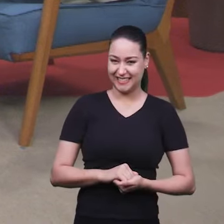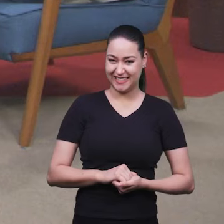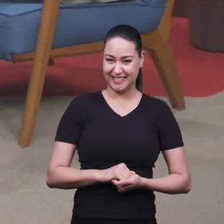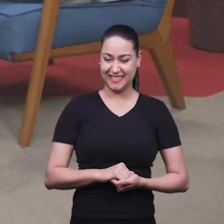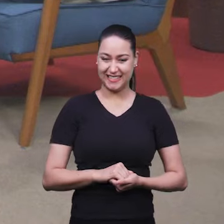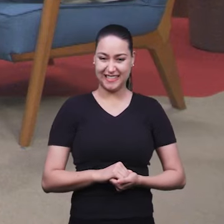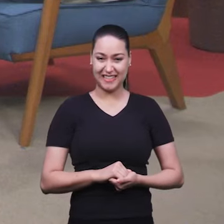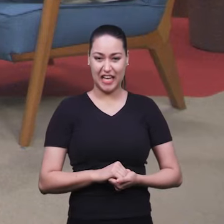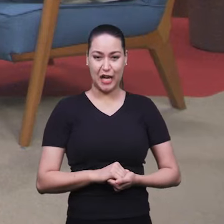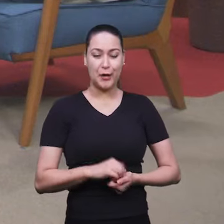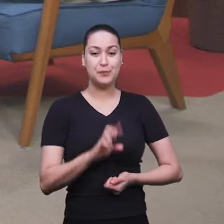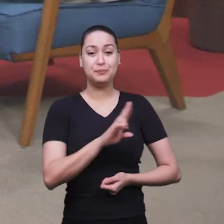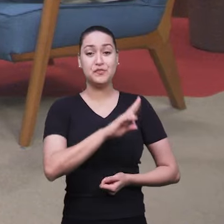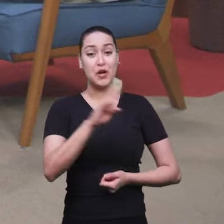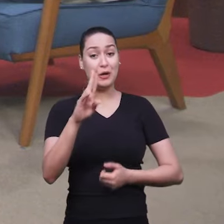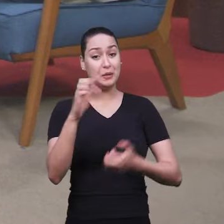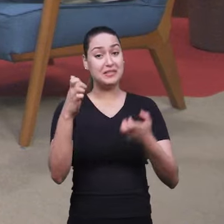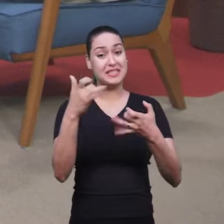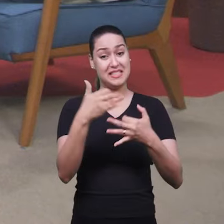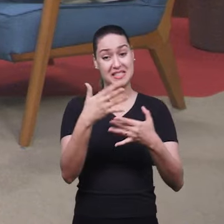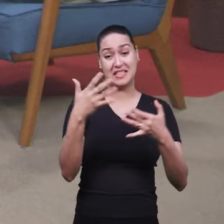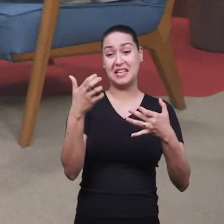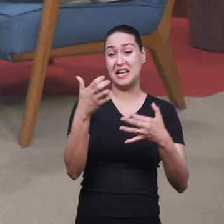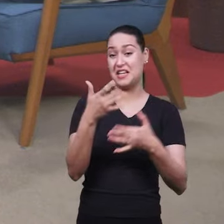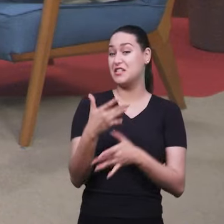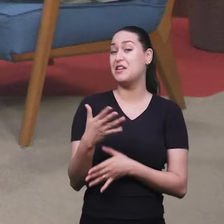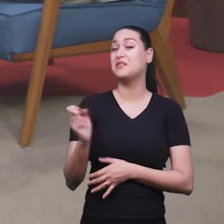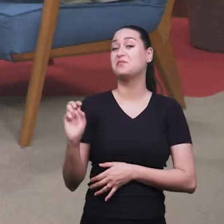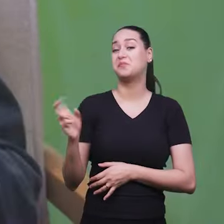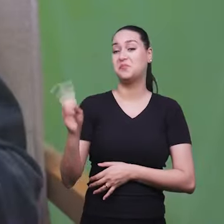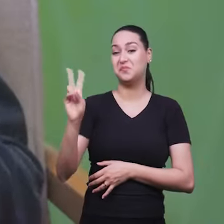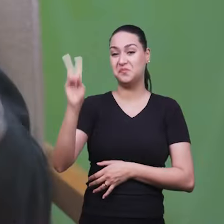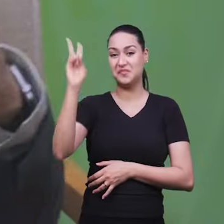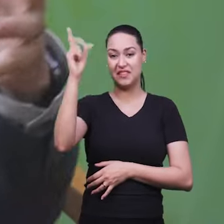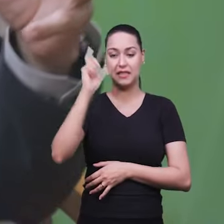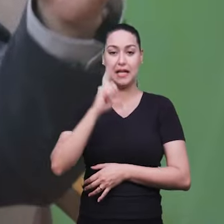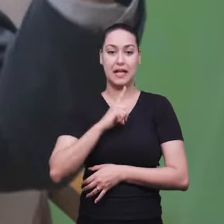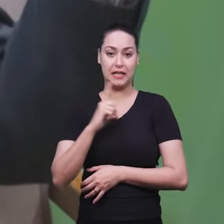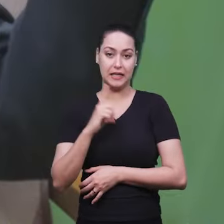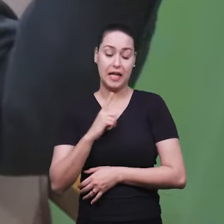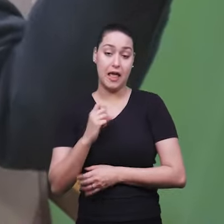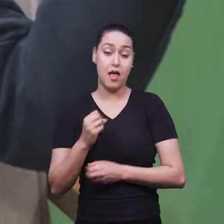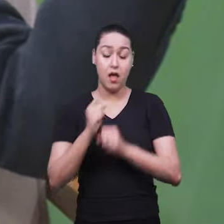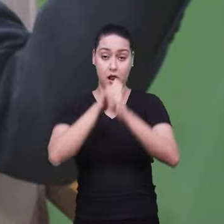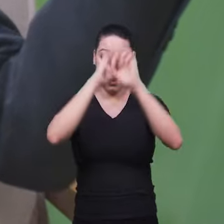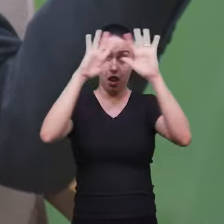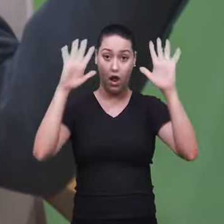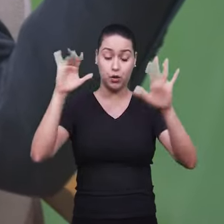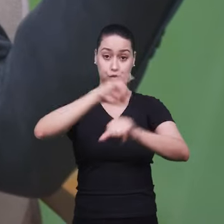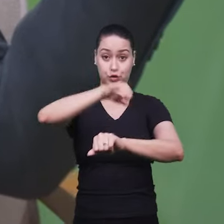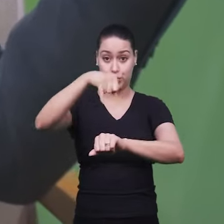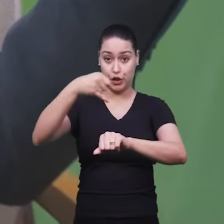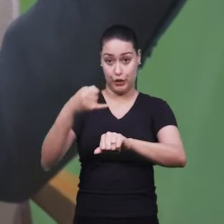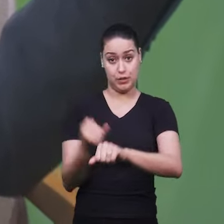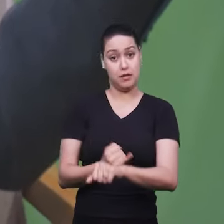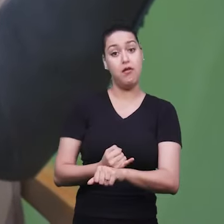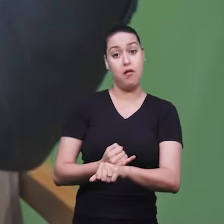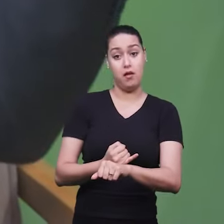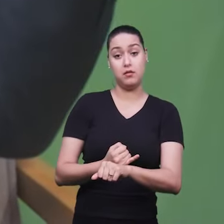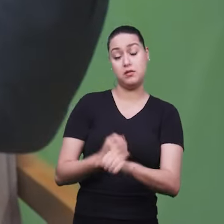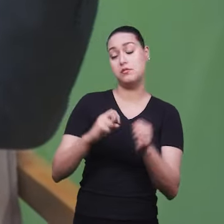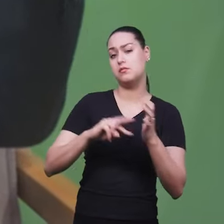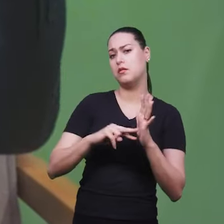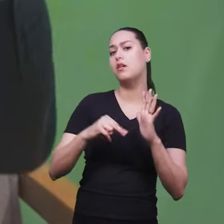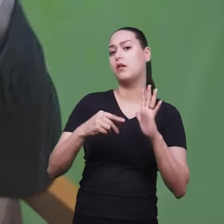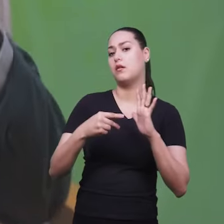A menção a essas cidades é muito valiosa. Claro que Jerusalém já